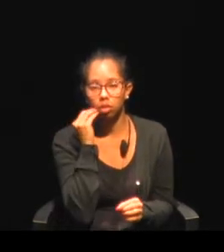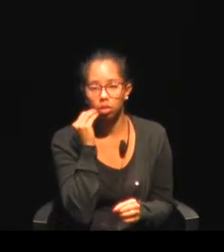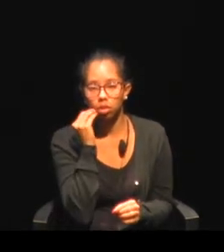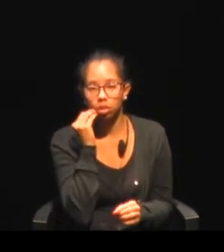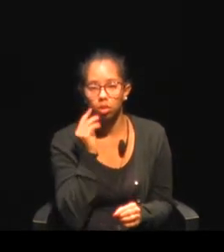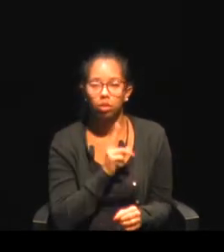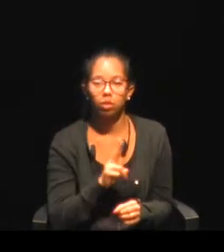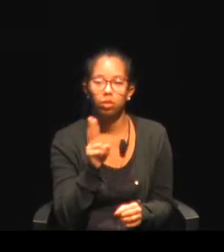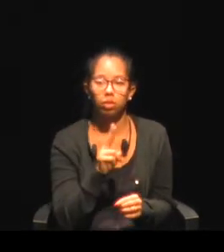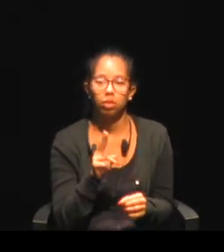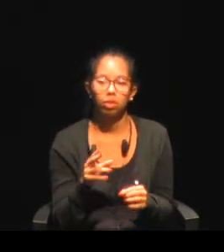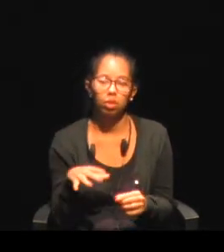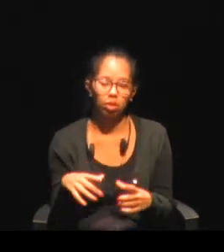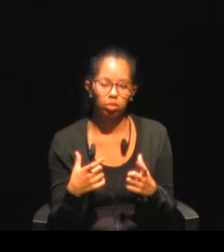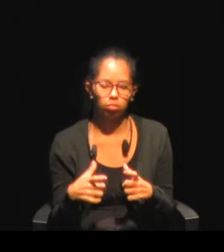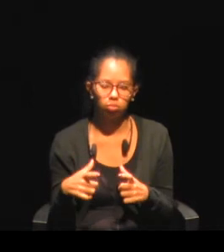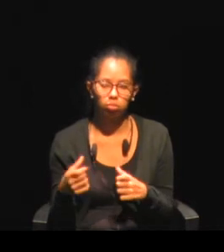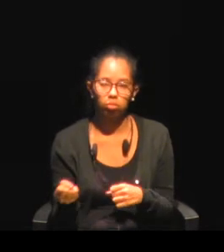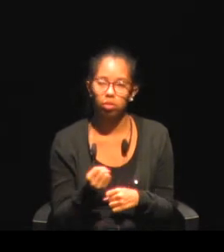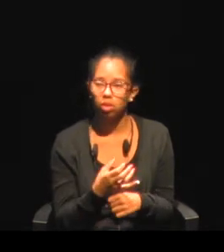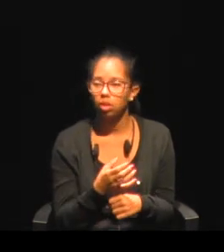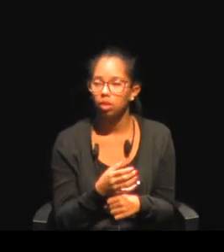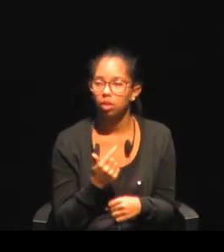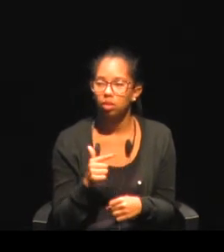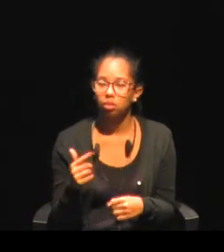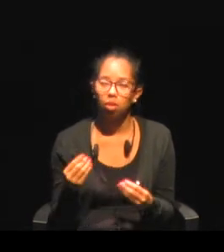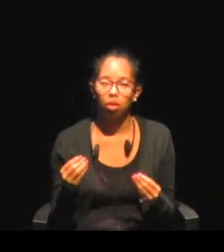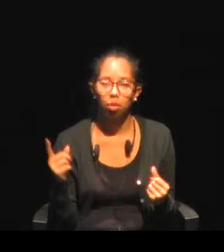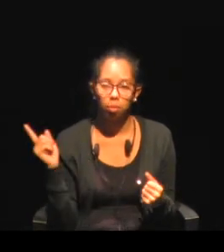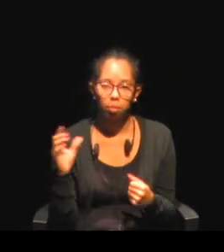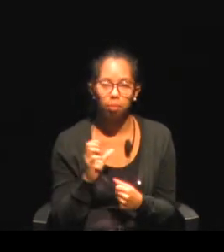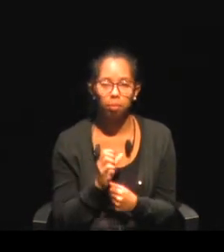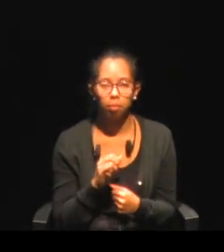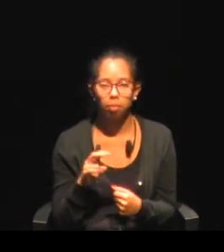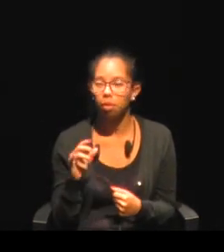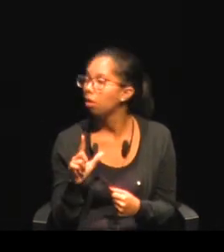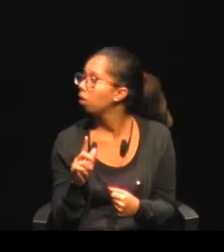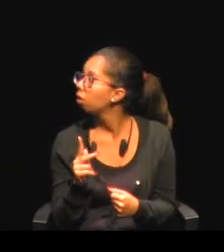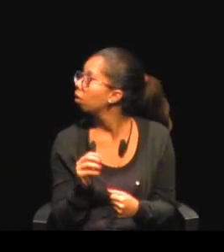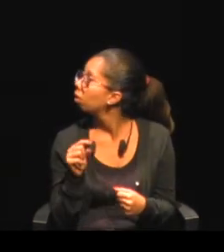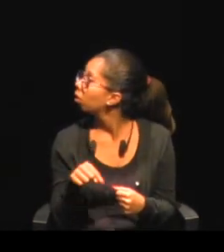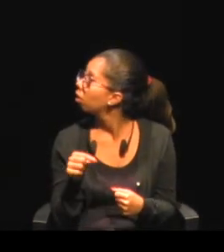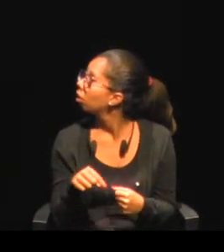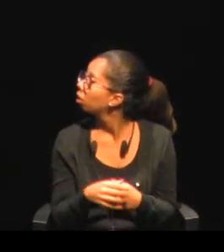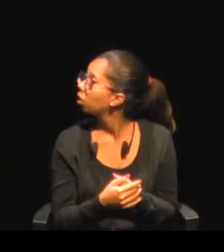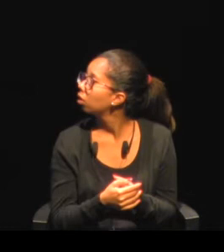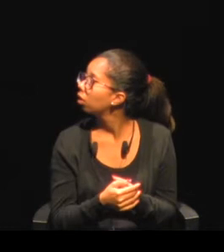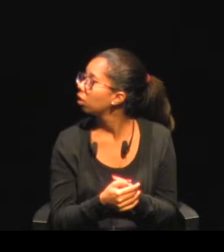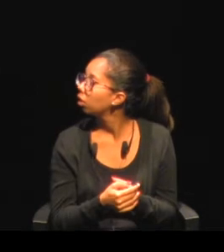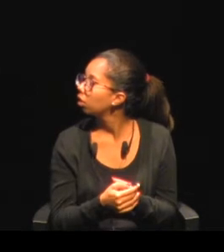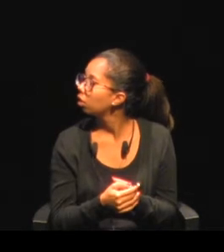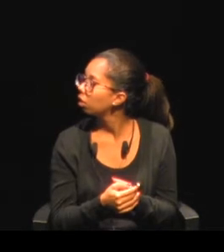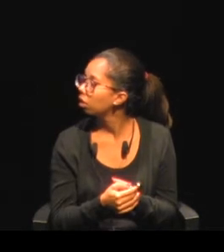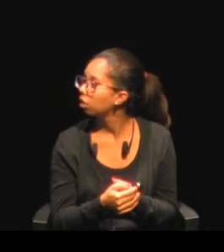E a gente experimentou usar esse espaço, entrar dentro desse espaço, sem esse monte de caixilho aqui. A gente